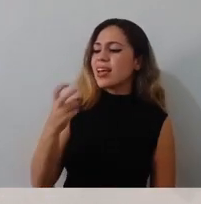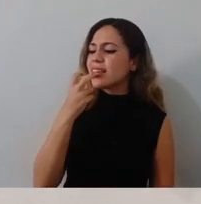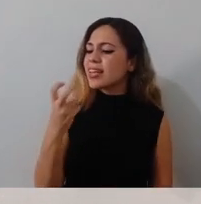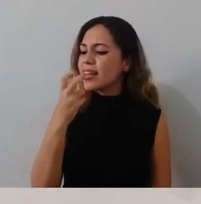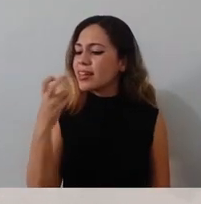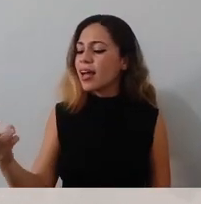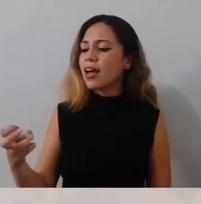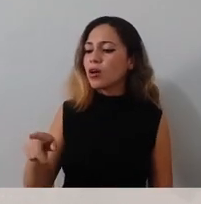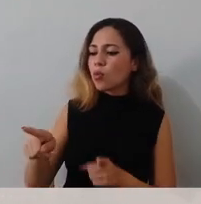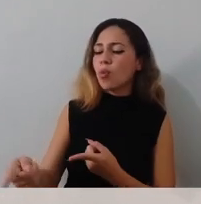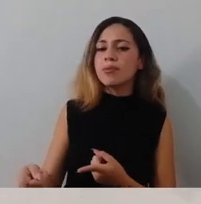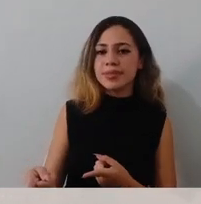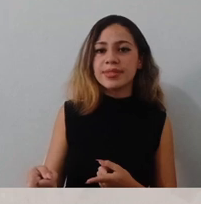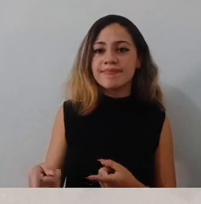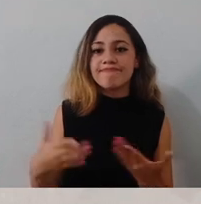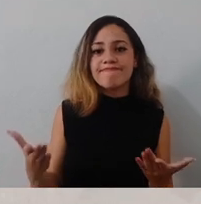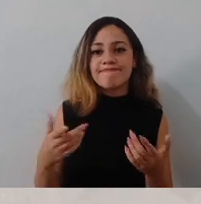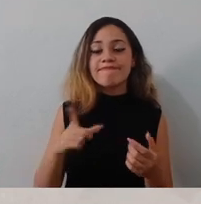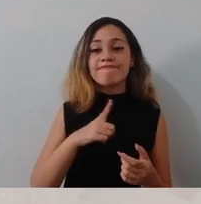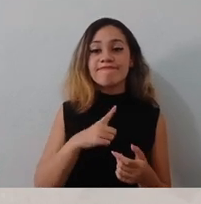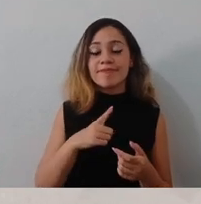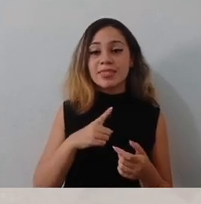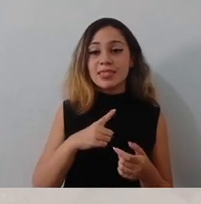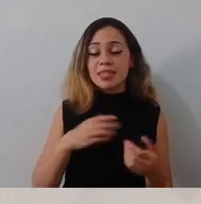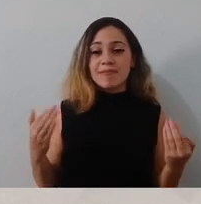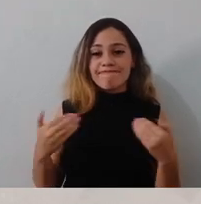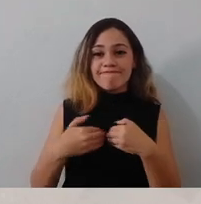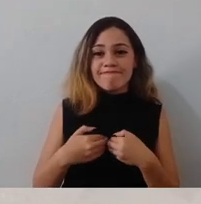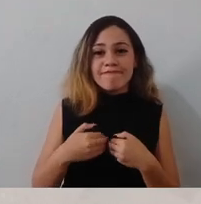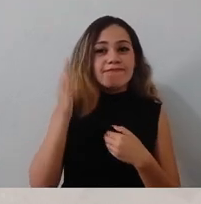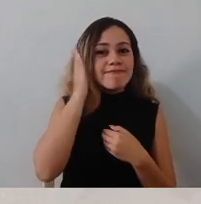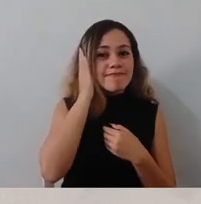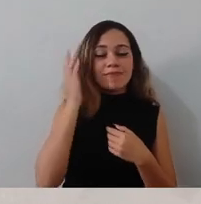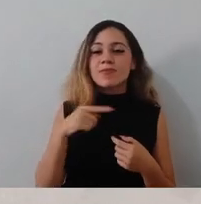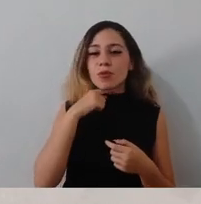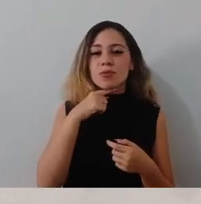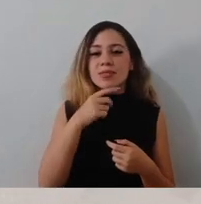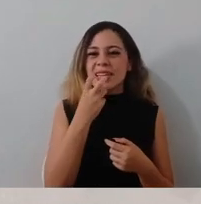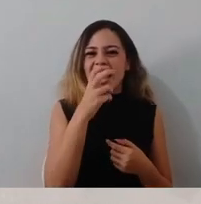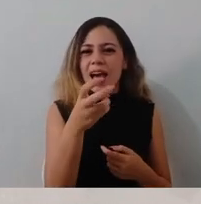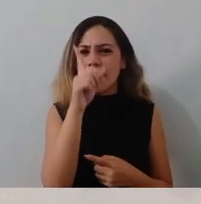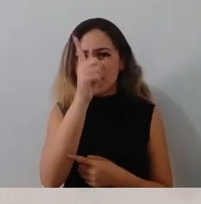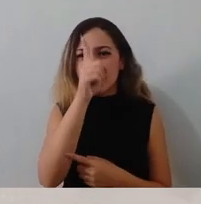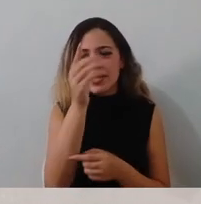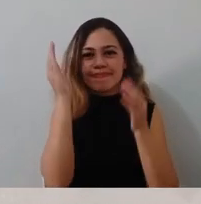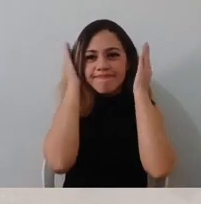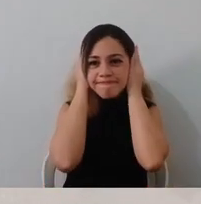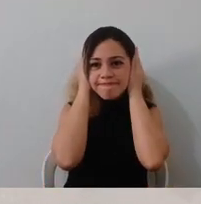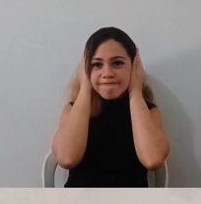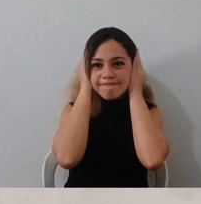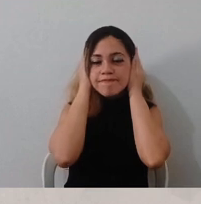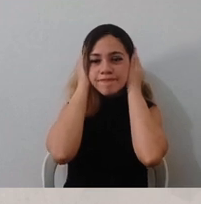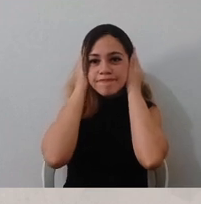sala, gritava muito com ele, eles têm hipersensibilidade auditiva, e ela gritava, mandava ele ficar